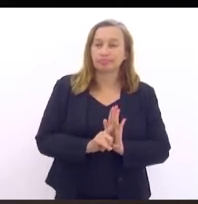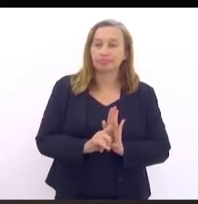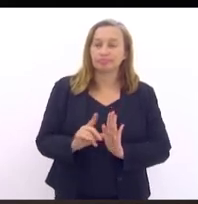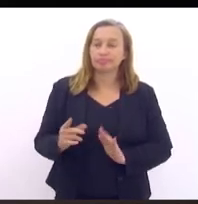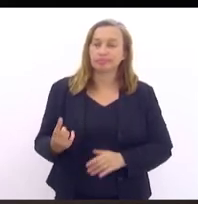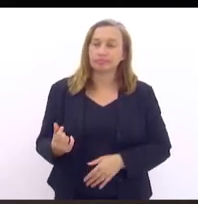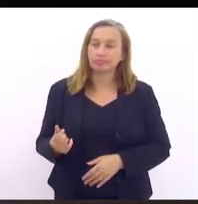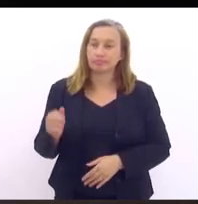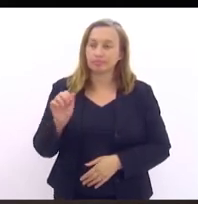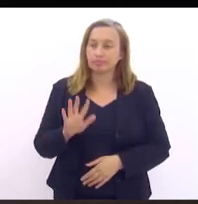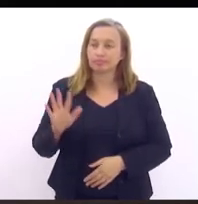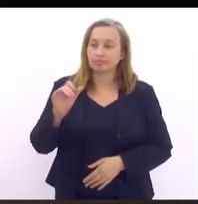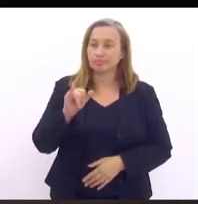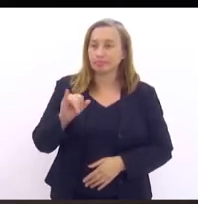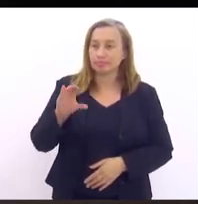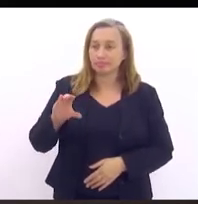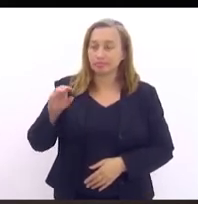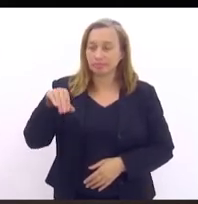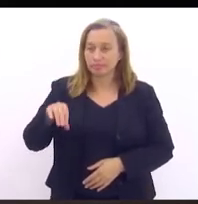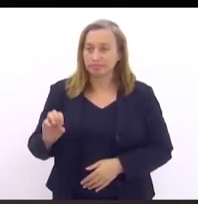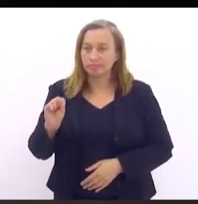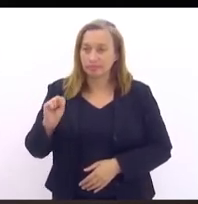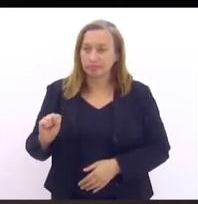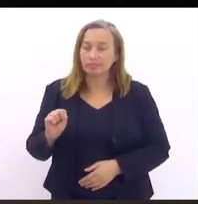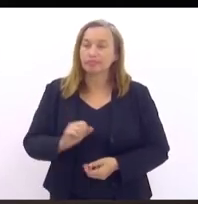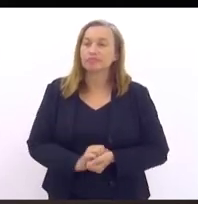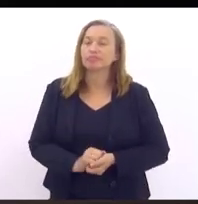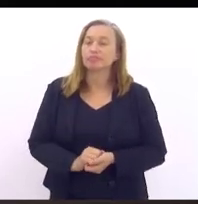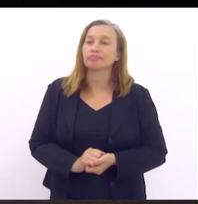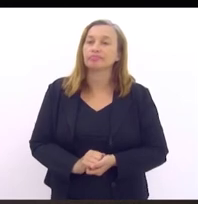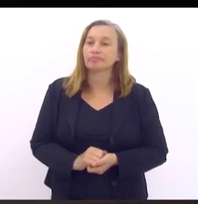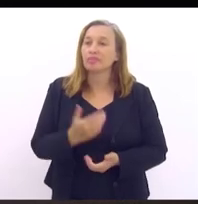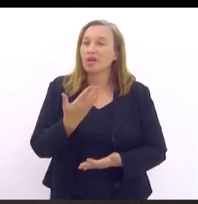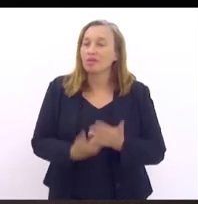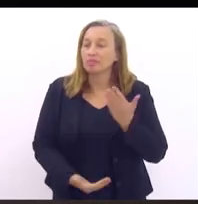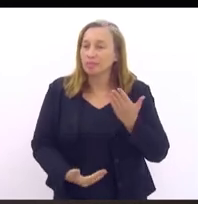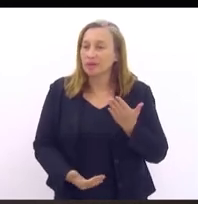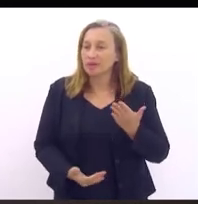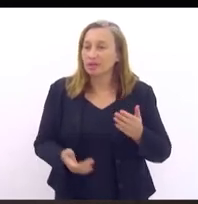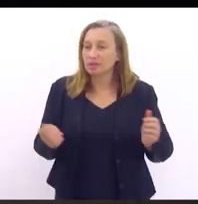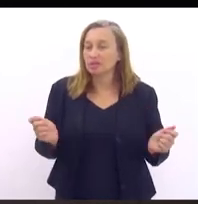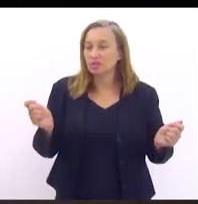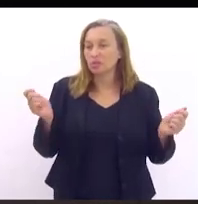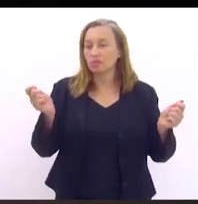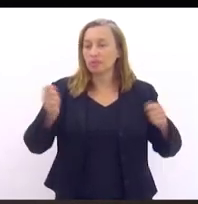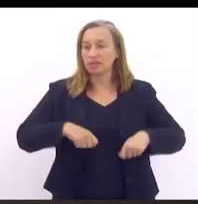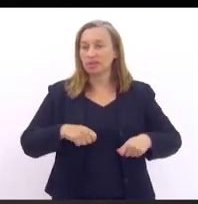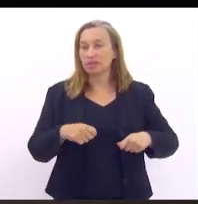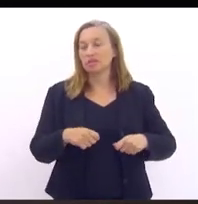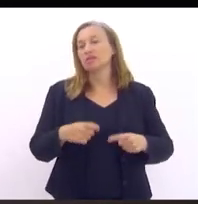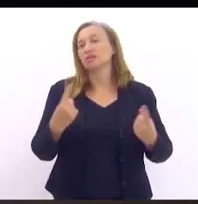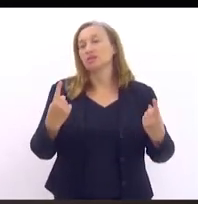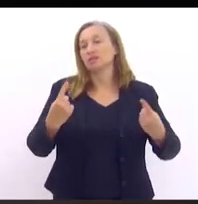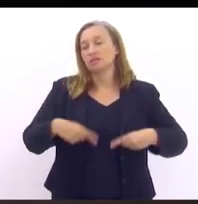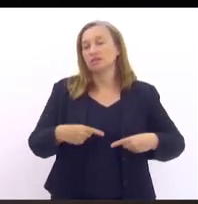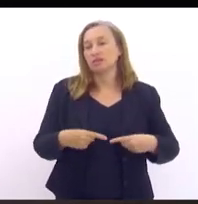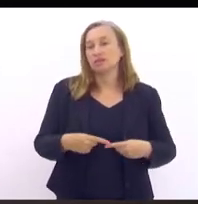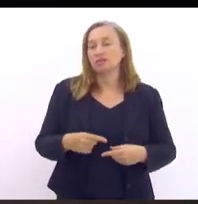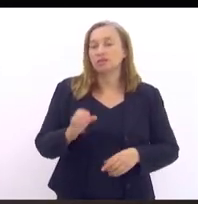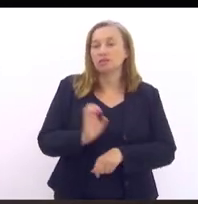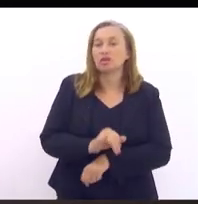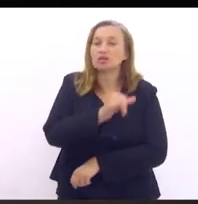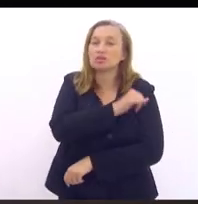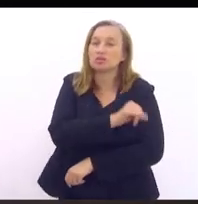do ICMS poderá ainda promover a perda da competitividade do Estado do Rio de Janeiro perante os